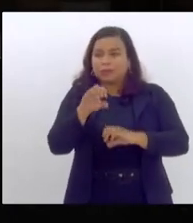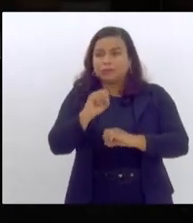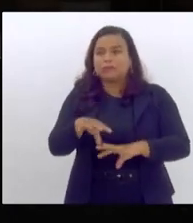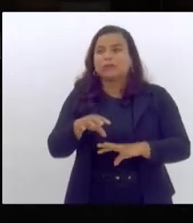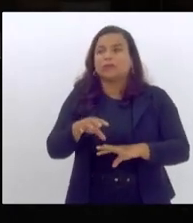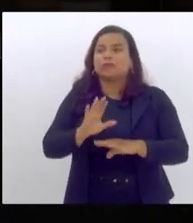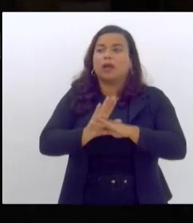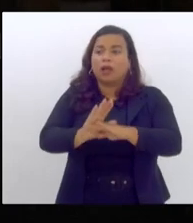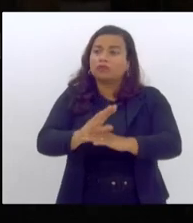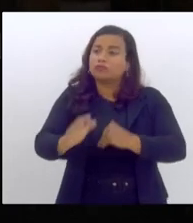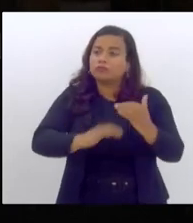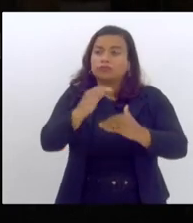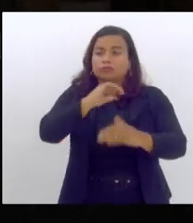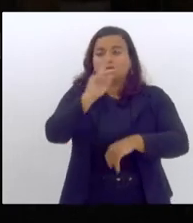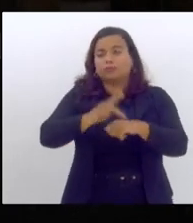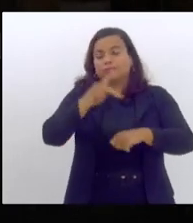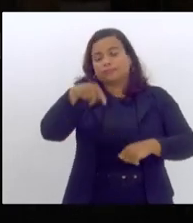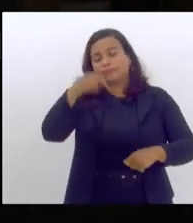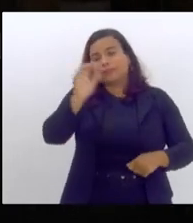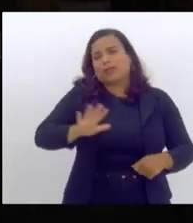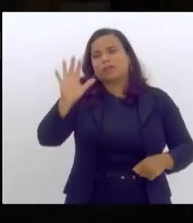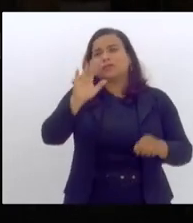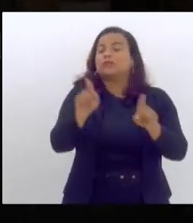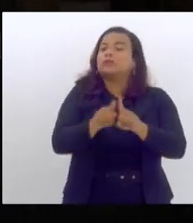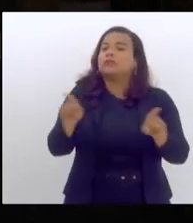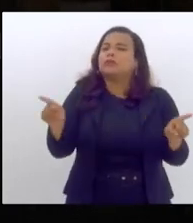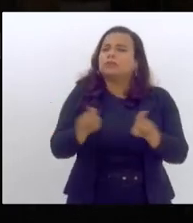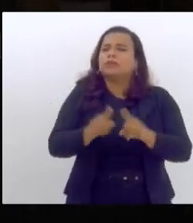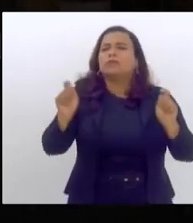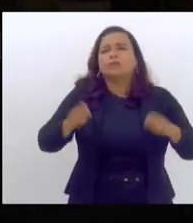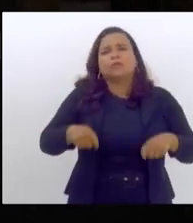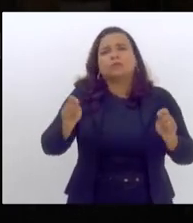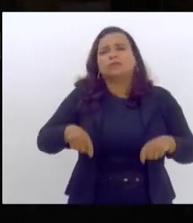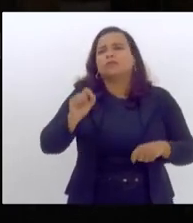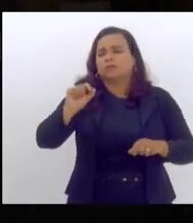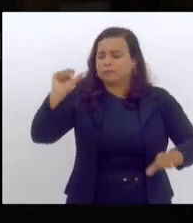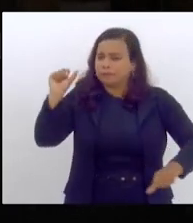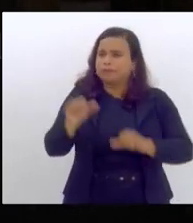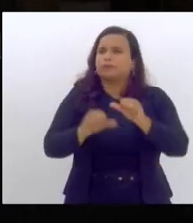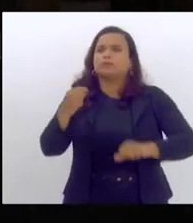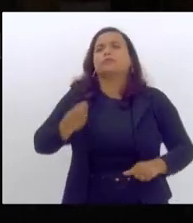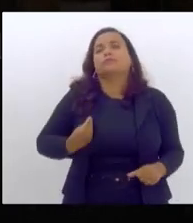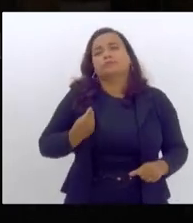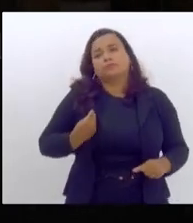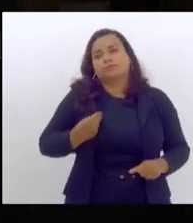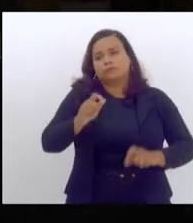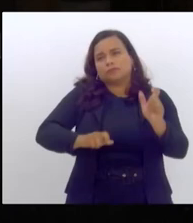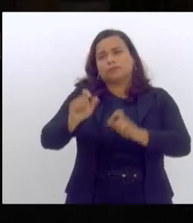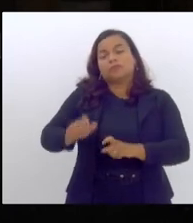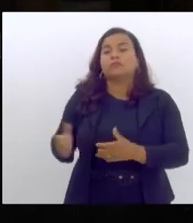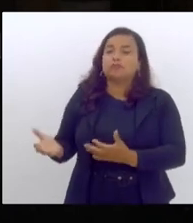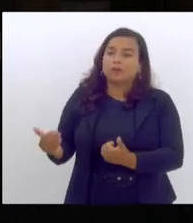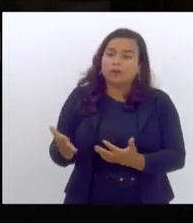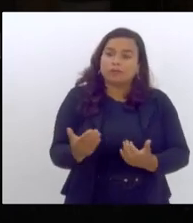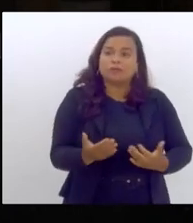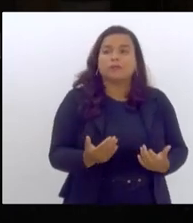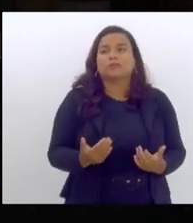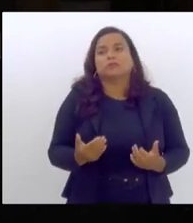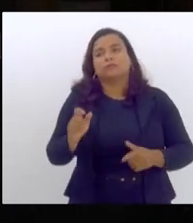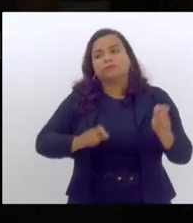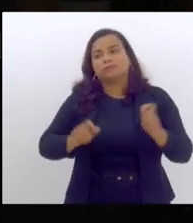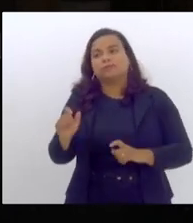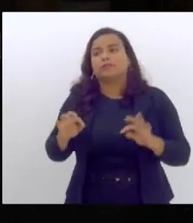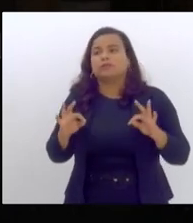de desenvolvimento do país e como uma possibilidade de modificar a vida dos adolescentes, dos